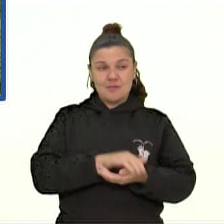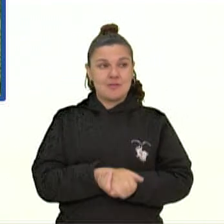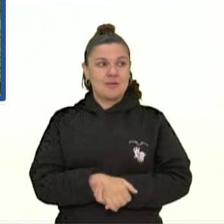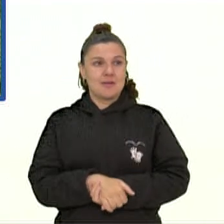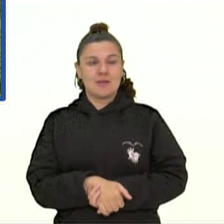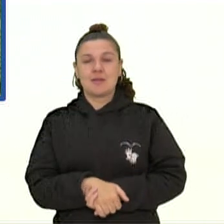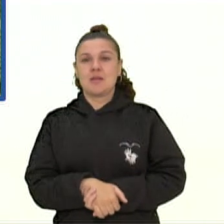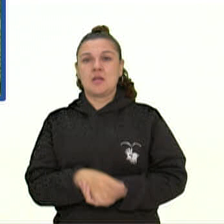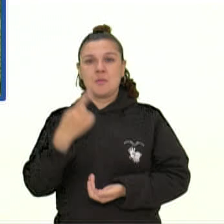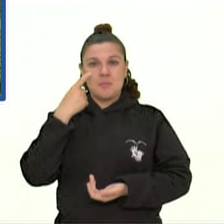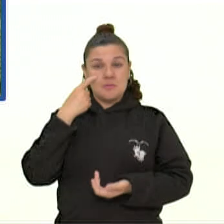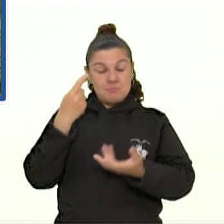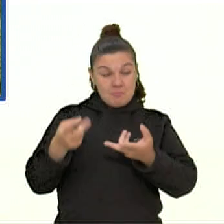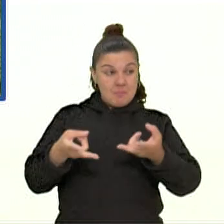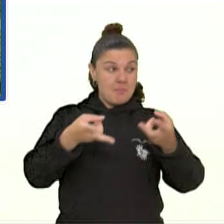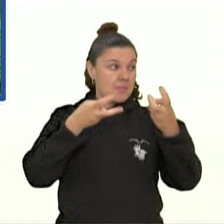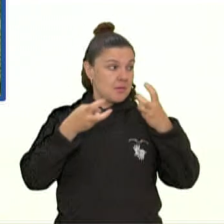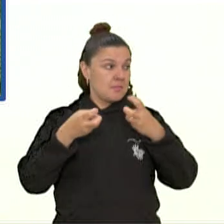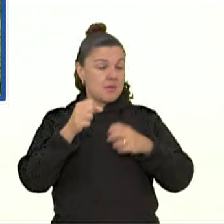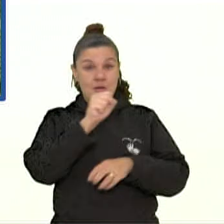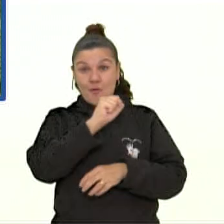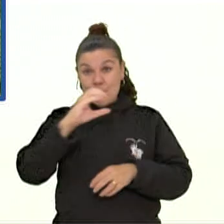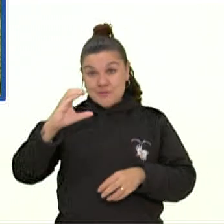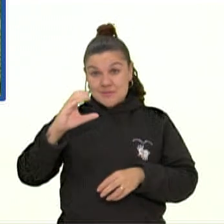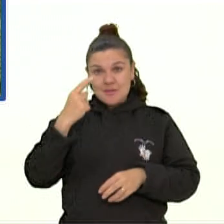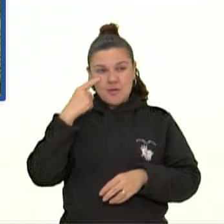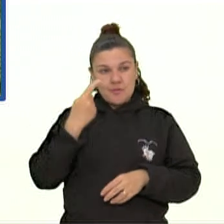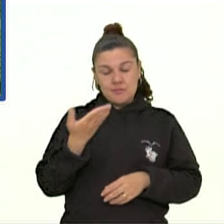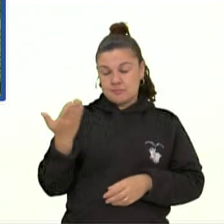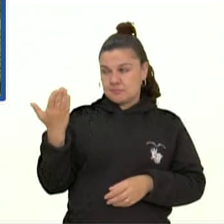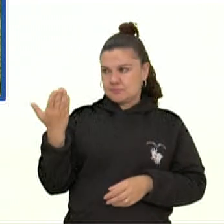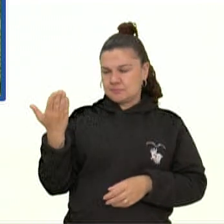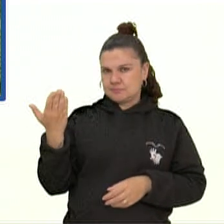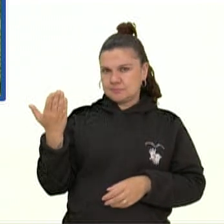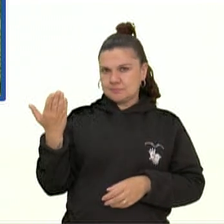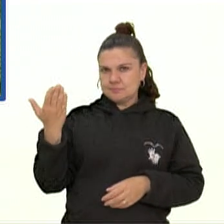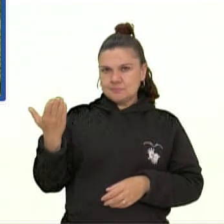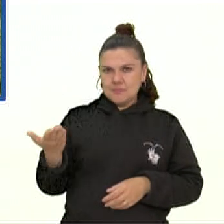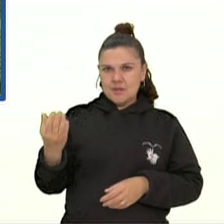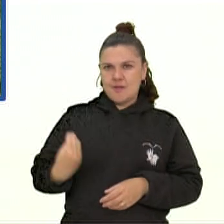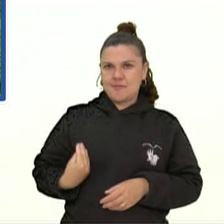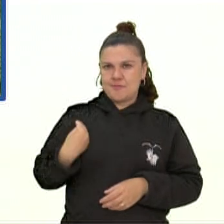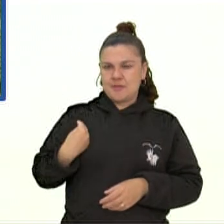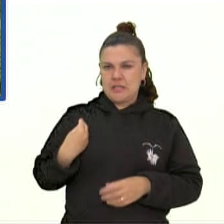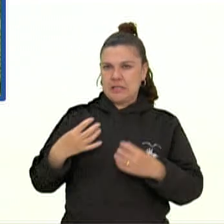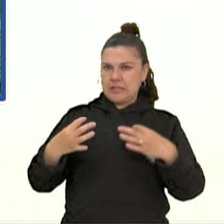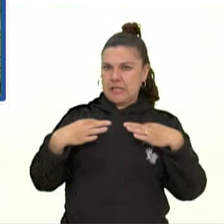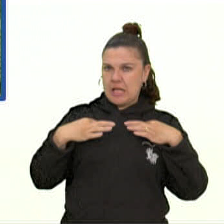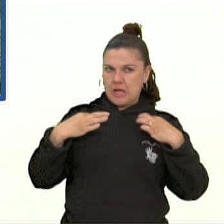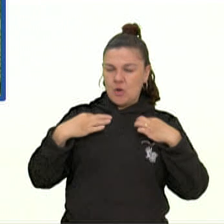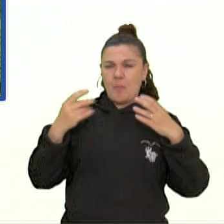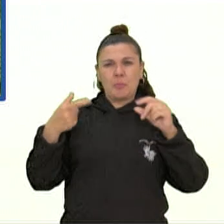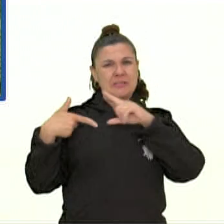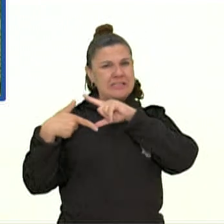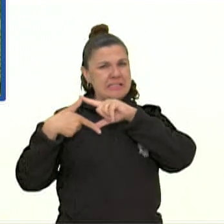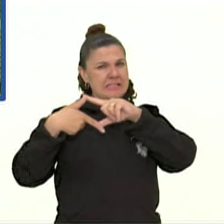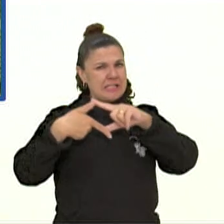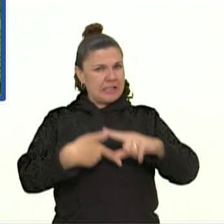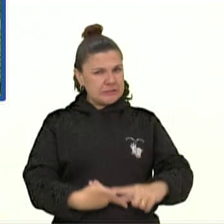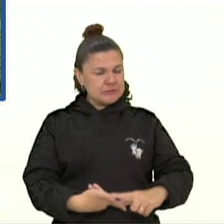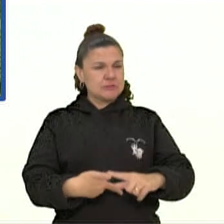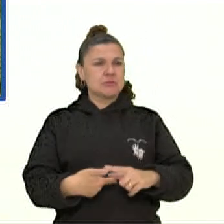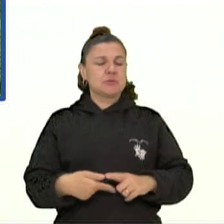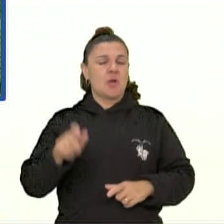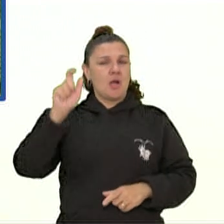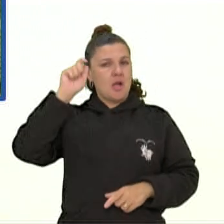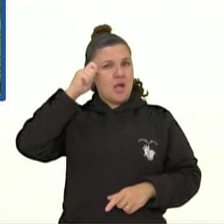nossa visão aqui ocidental e tudo mais. Porém, está aqui, ó, o modo de vida deles, né, um modo tradicional ainda.